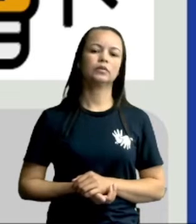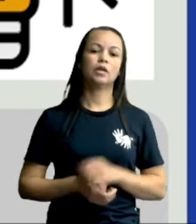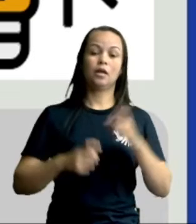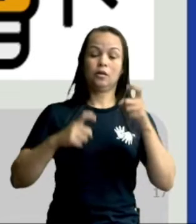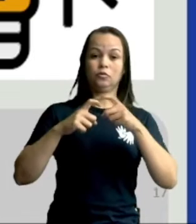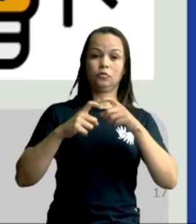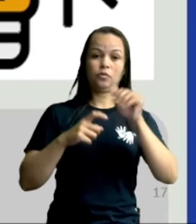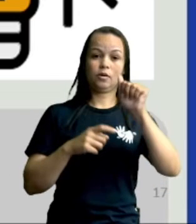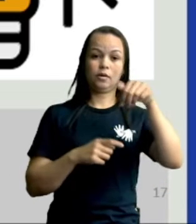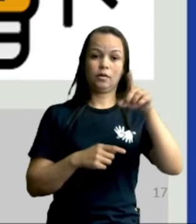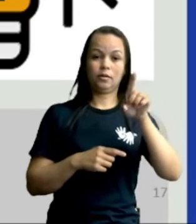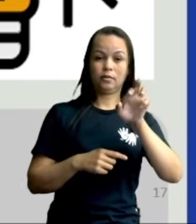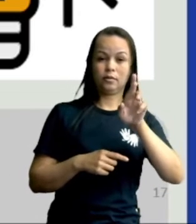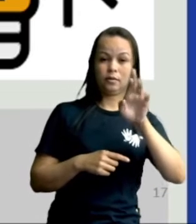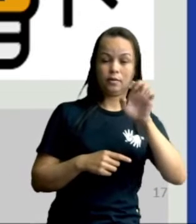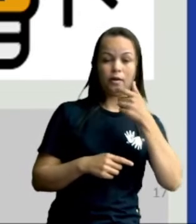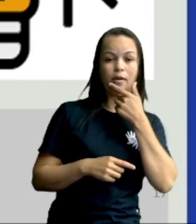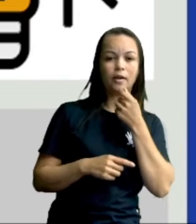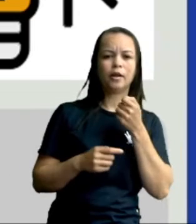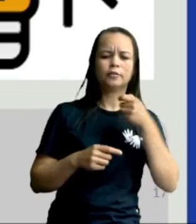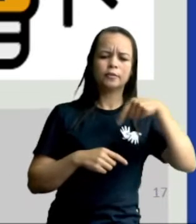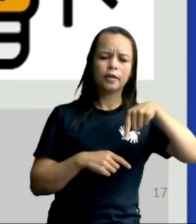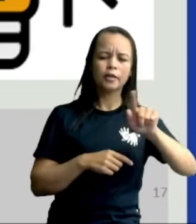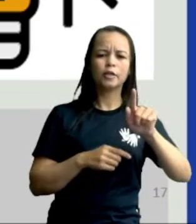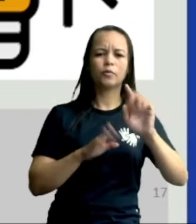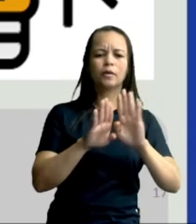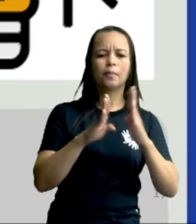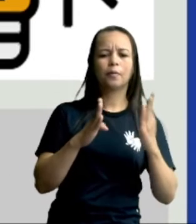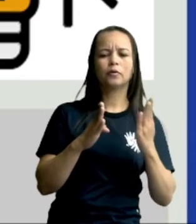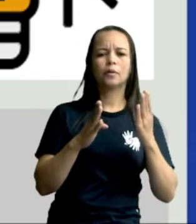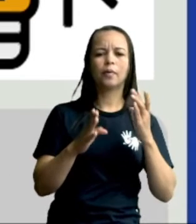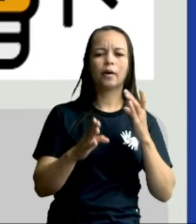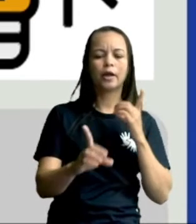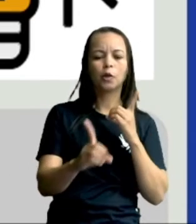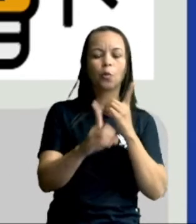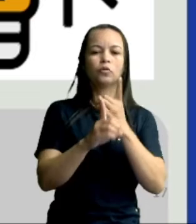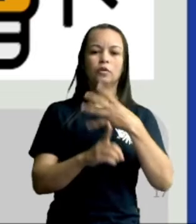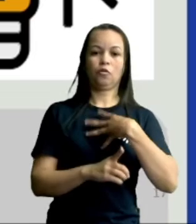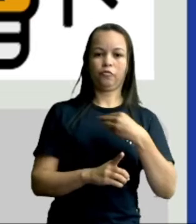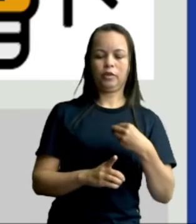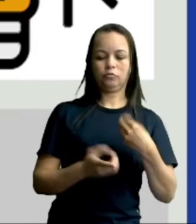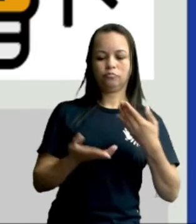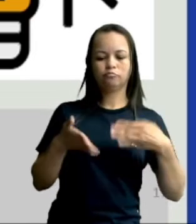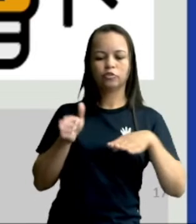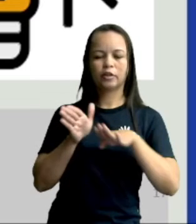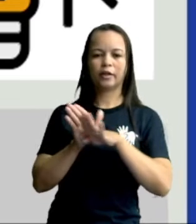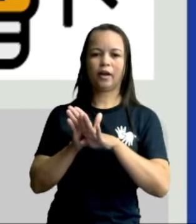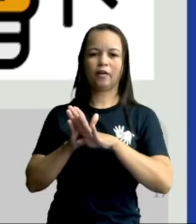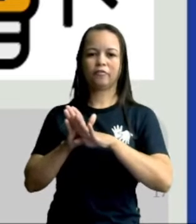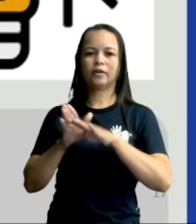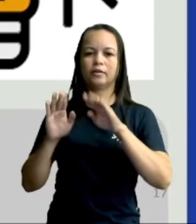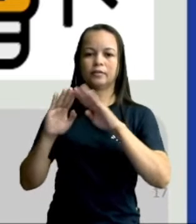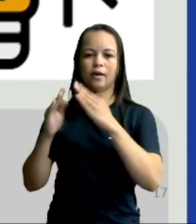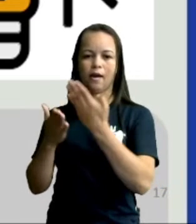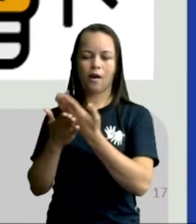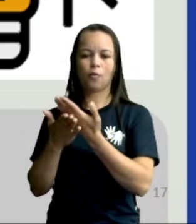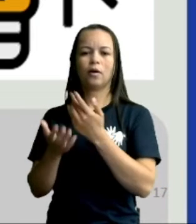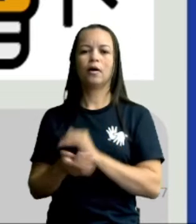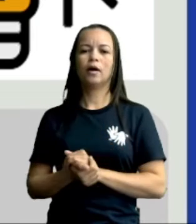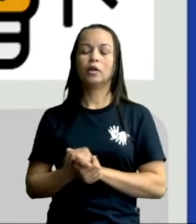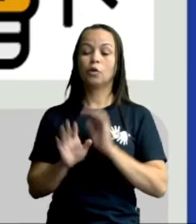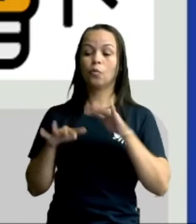André seguiu até a portaria para encontrar o filho, que chegava da aula, enquanto